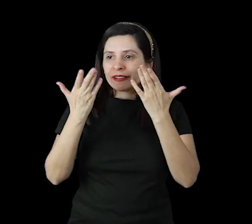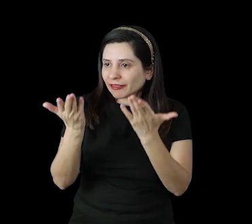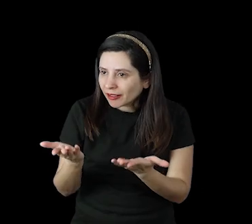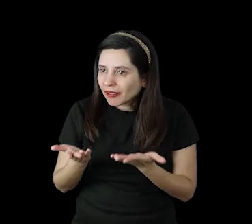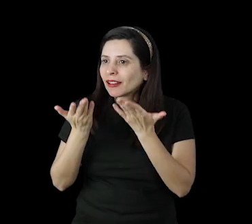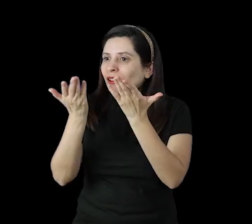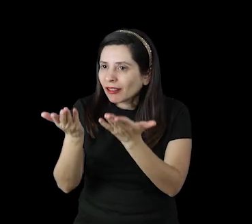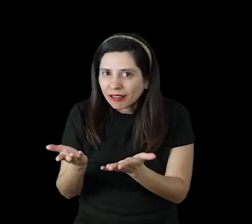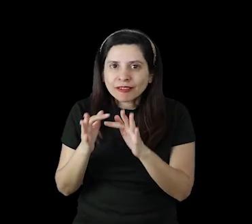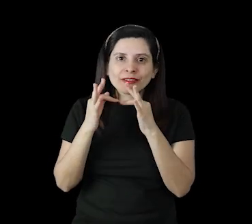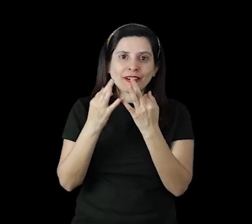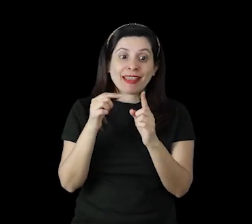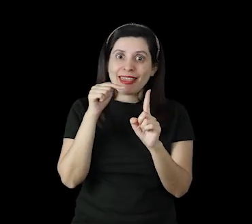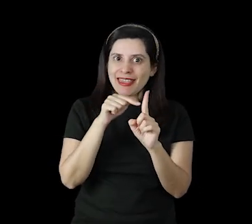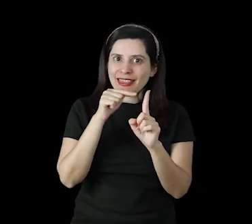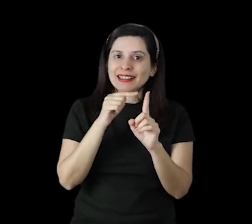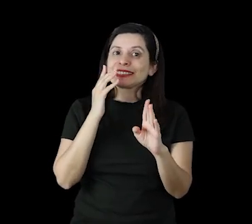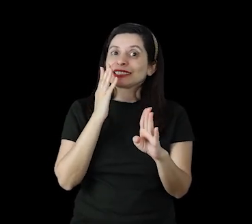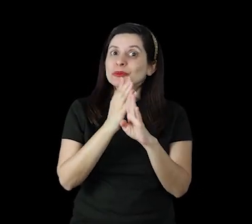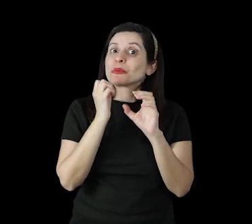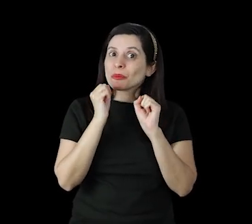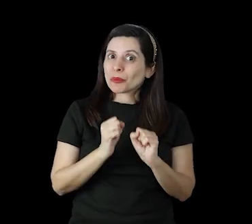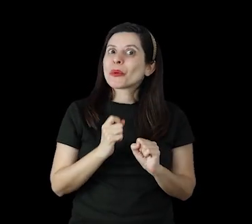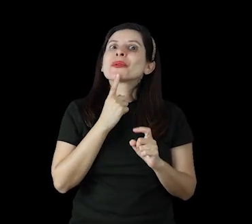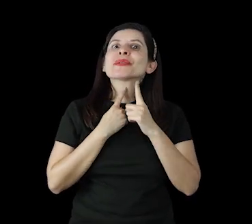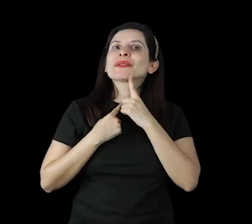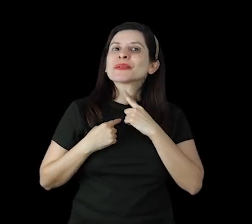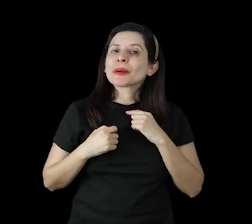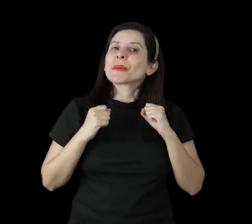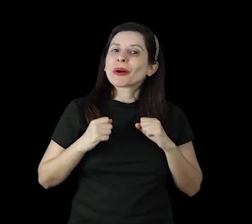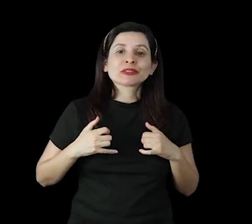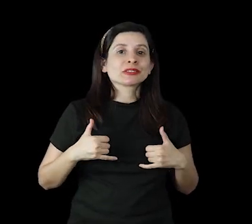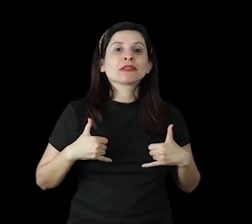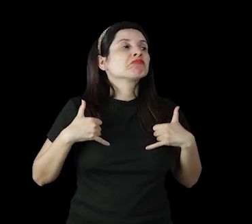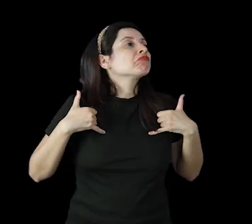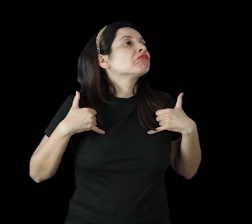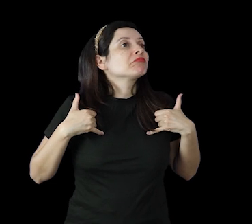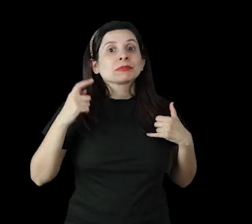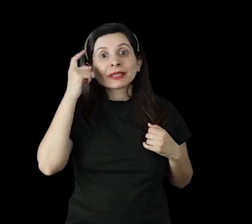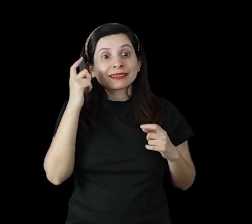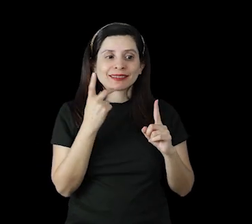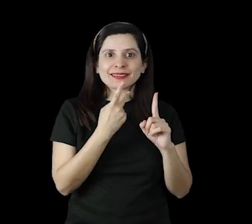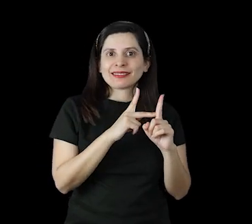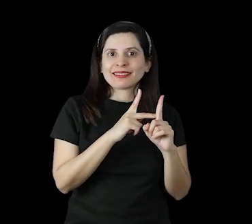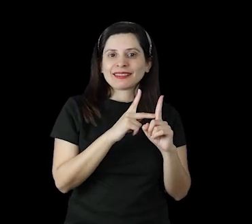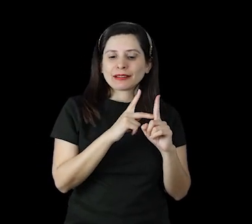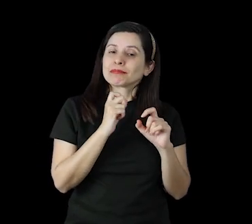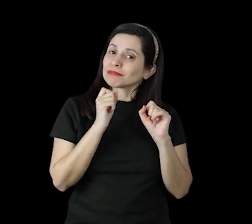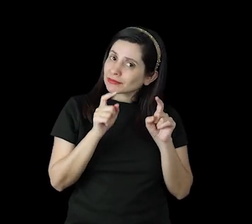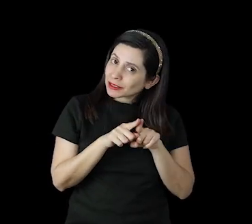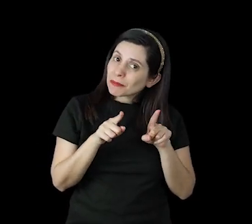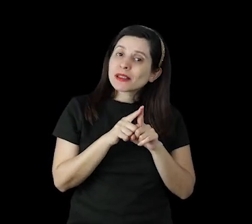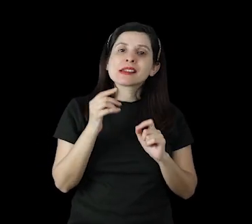à família e ela descobre que ela pode ter desejos, ela pode ser egoísta e ela pode pensar nela. Então também